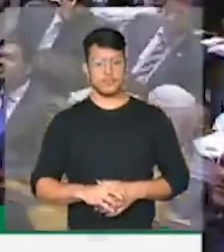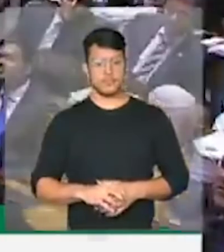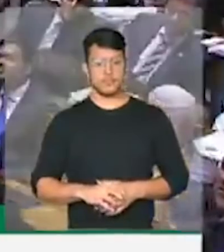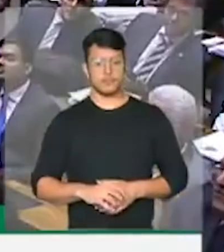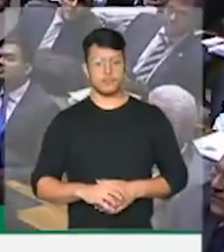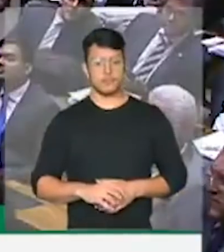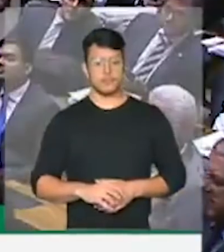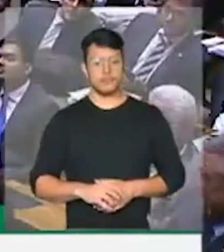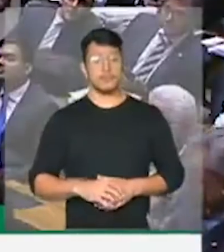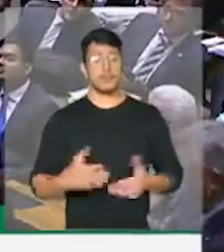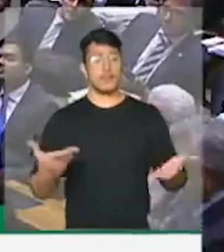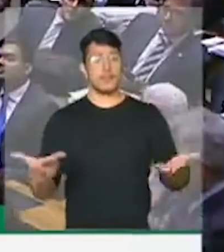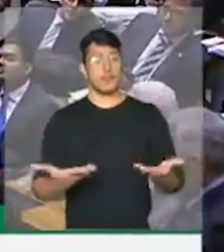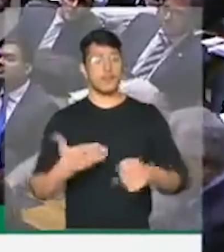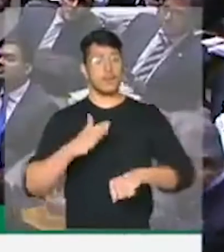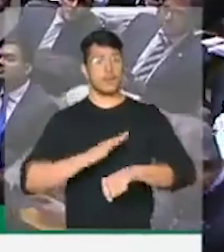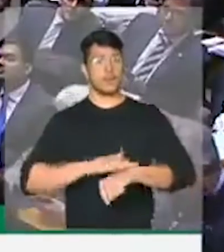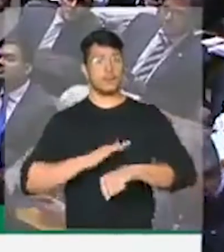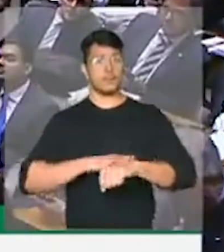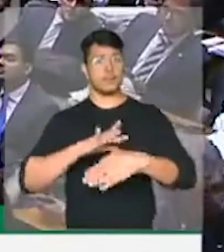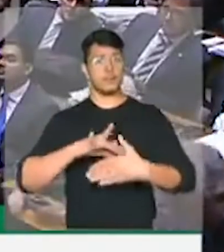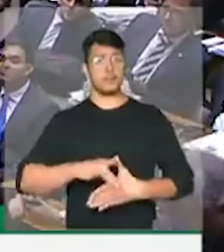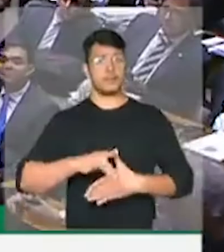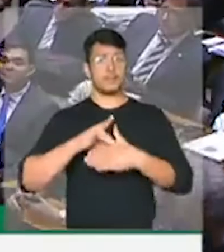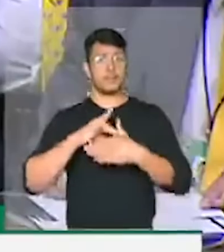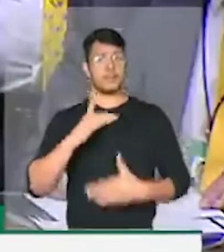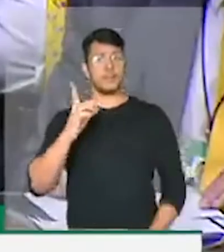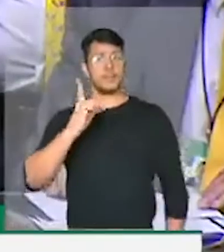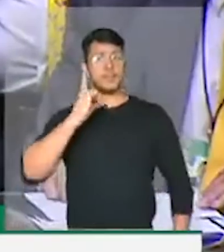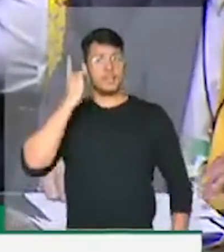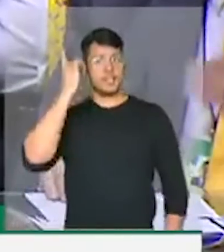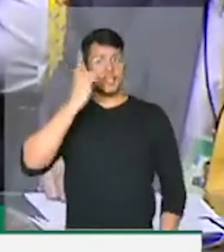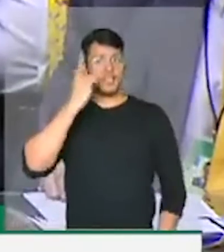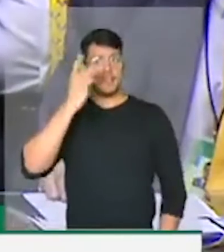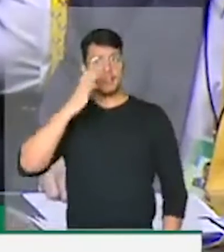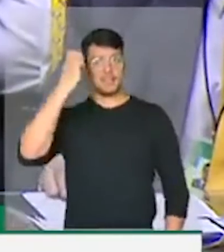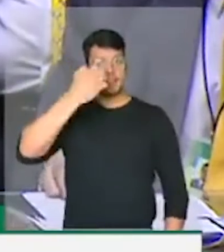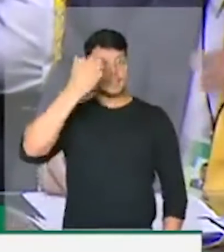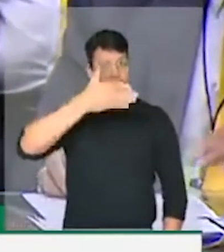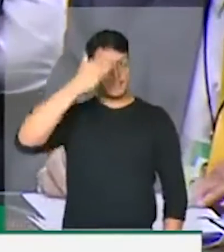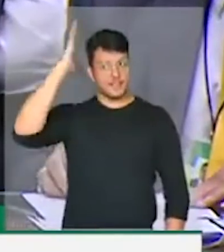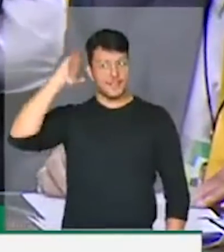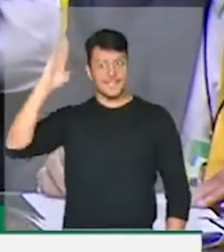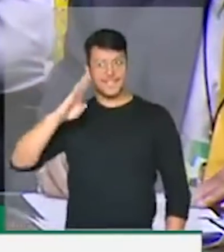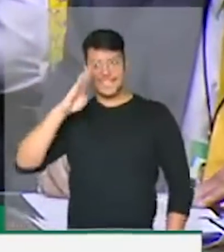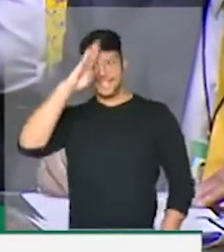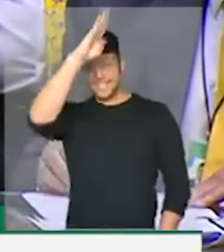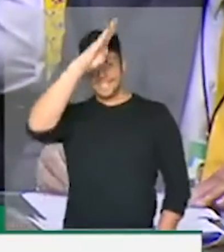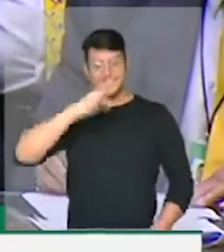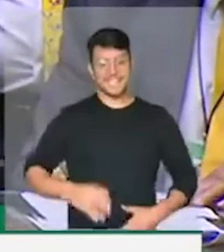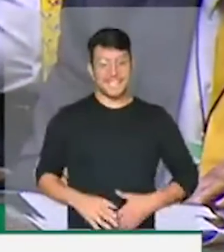de liderança do PSL, deputado Eduardo Bolsonaro, Vossa Excelência tem 7 minutos.